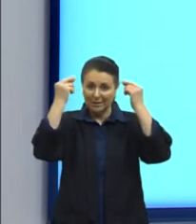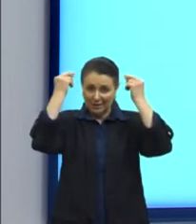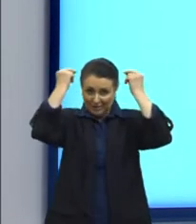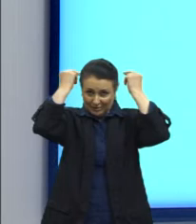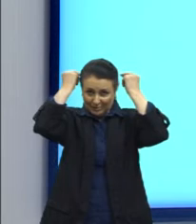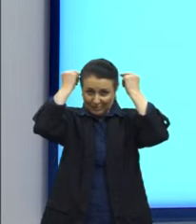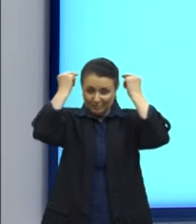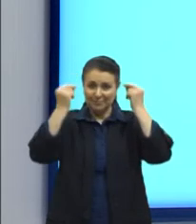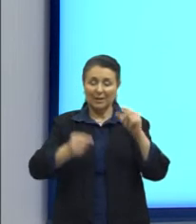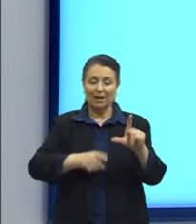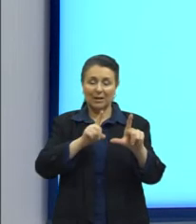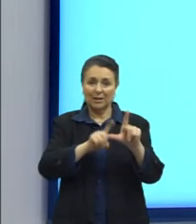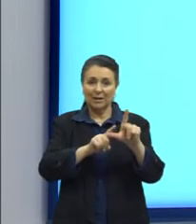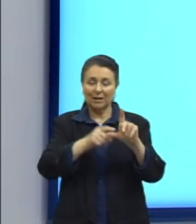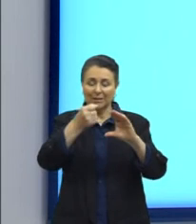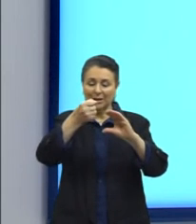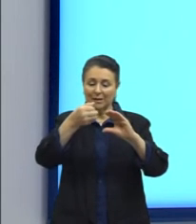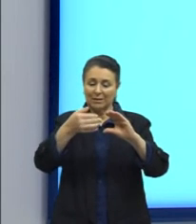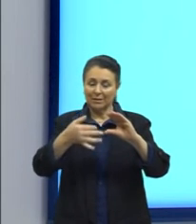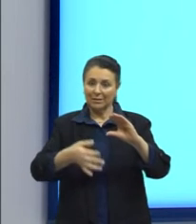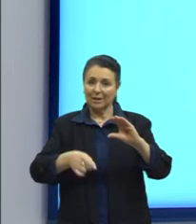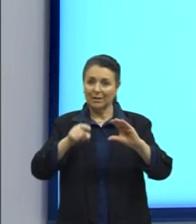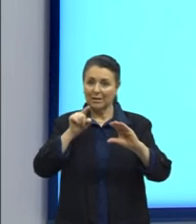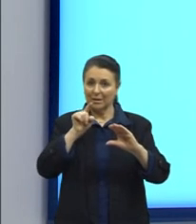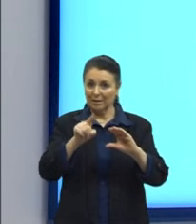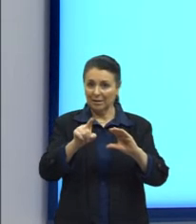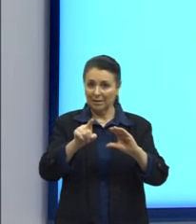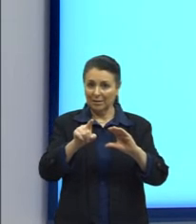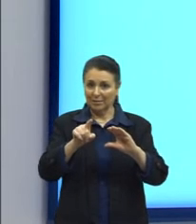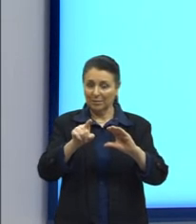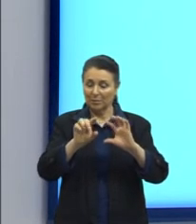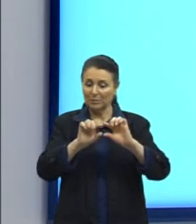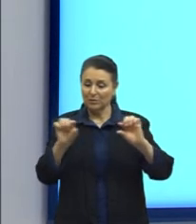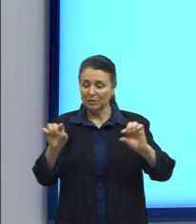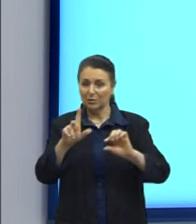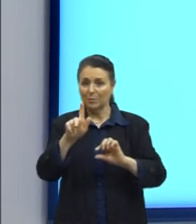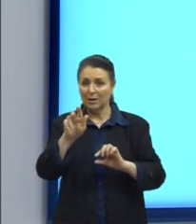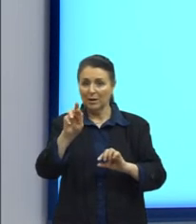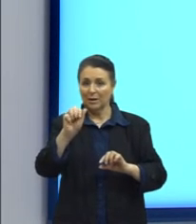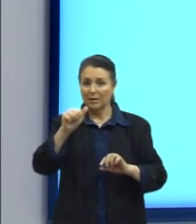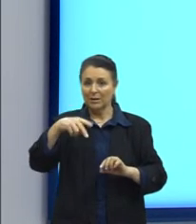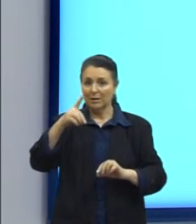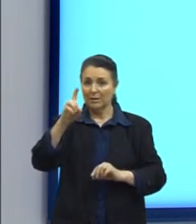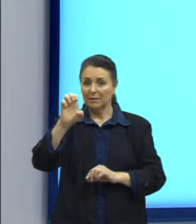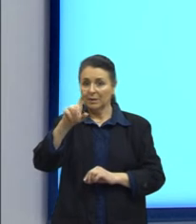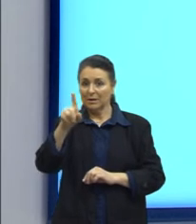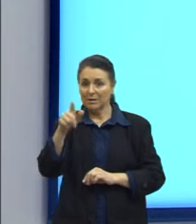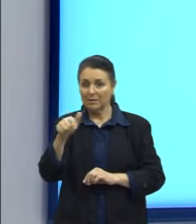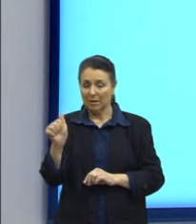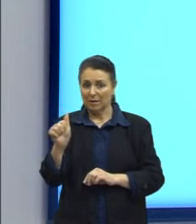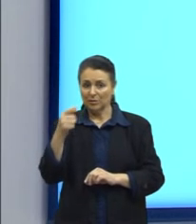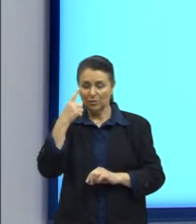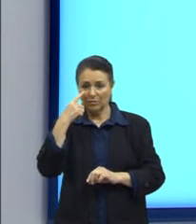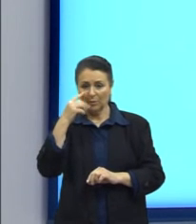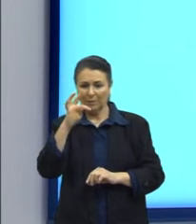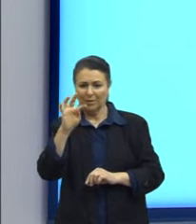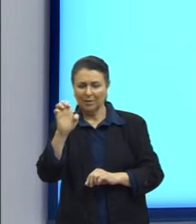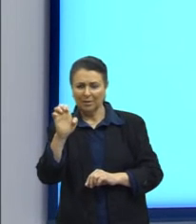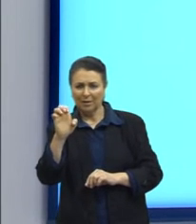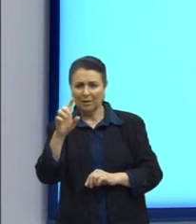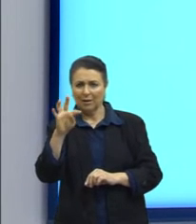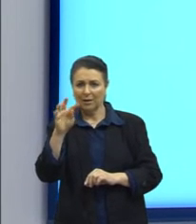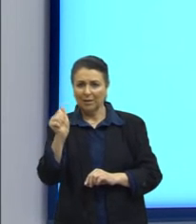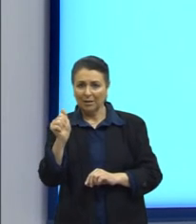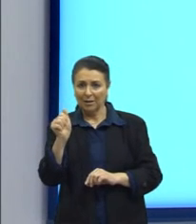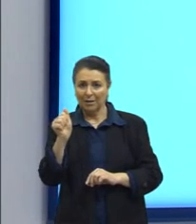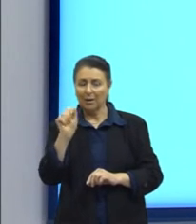letra característica daquela grandeza né então a gente acaba vendo um tetra a gente associa a que